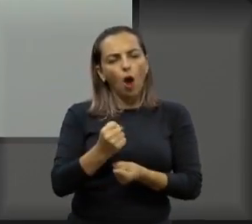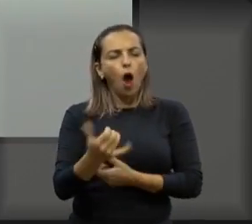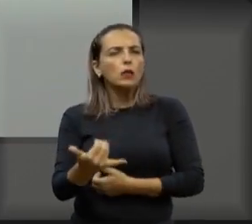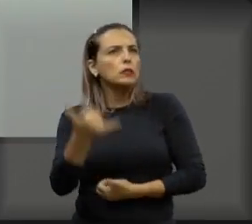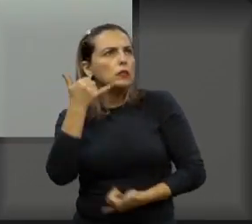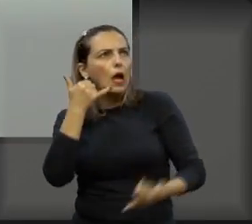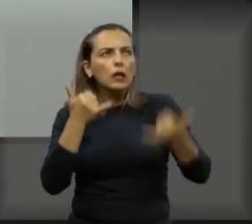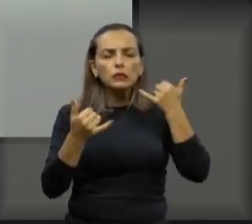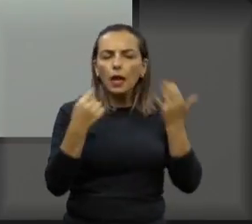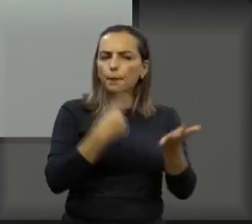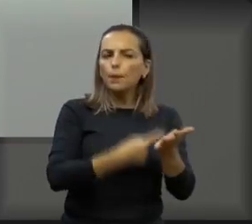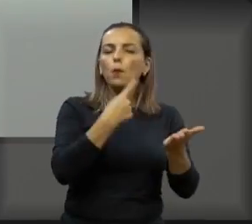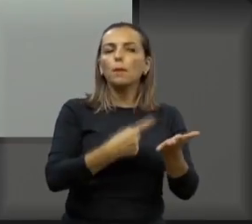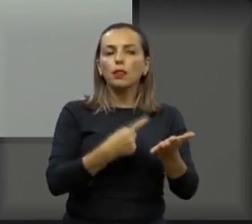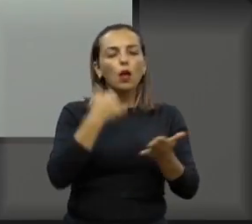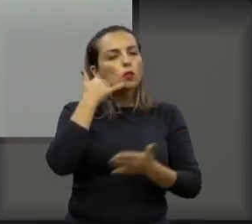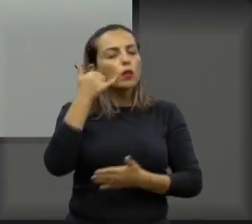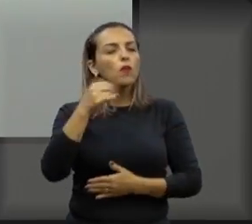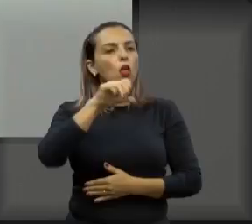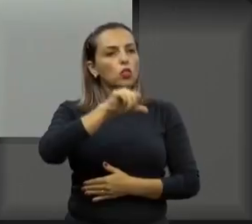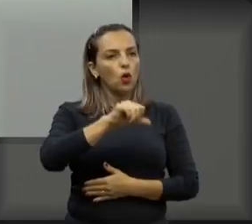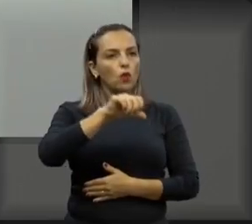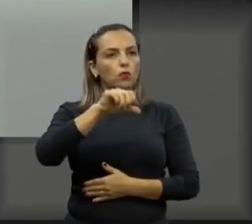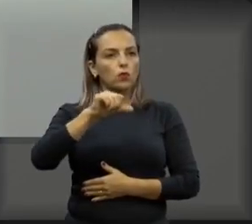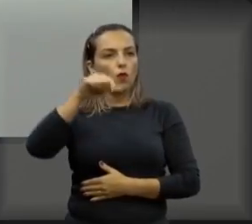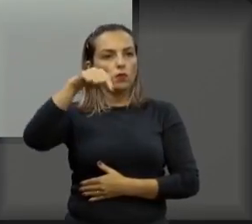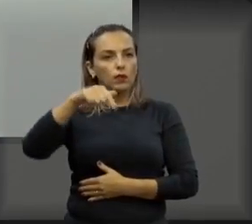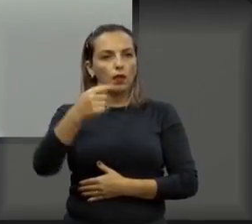antes, agendar. O nosso telefone é